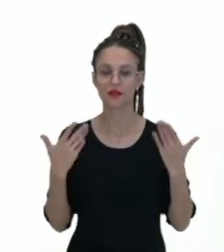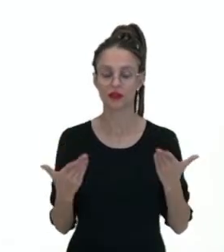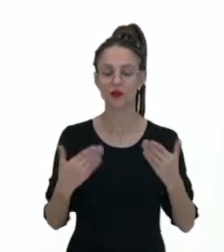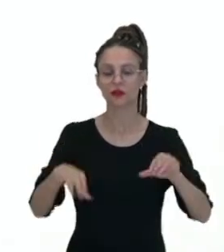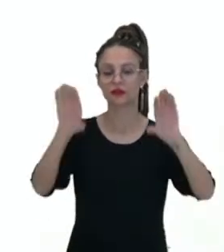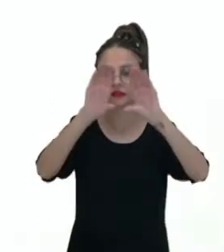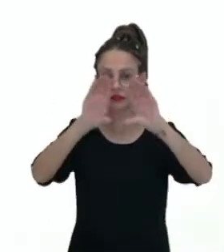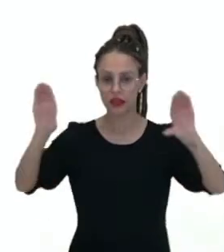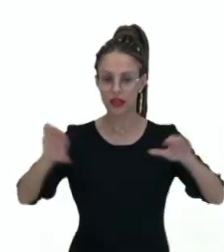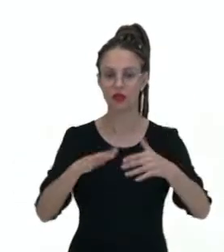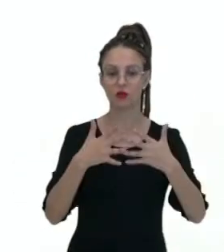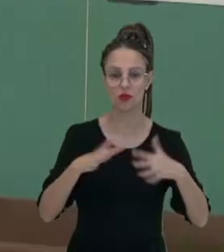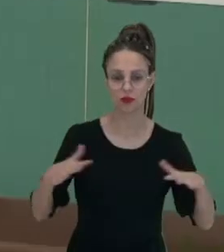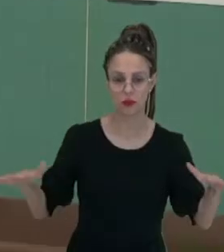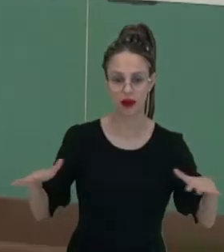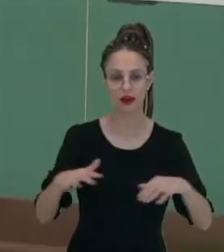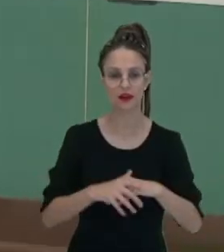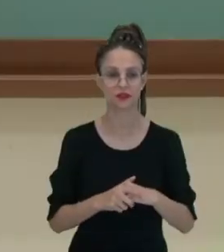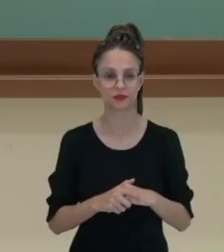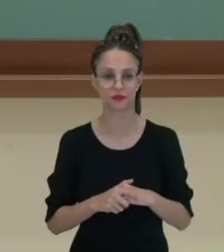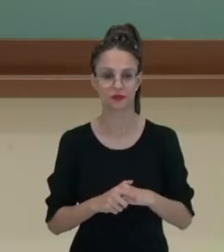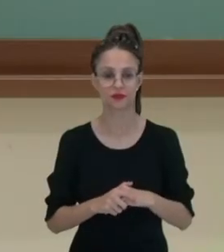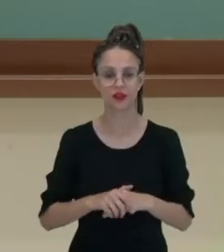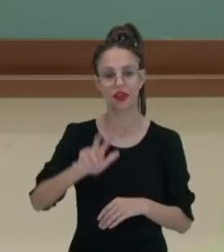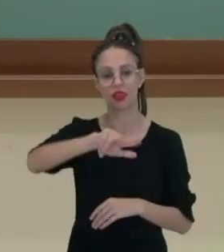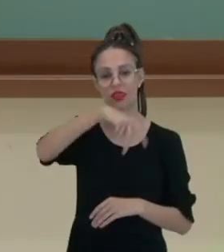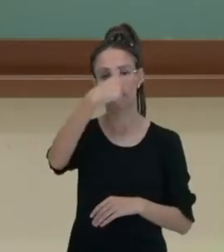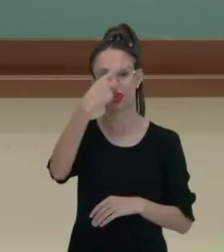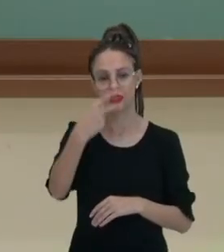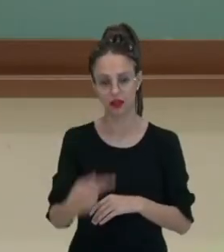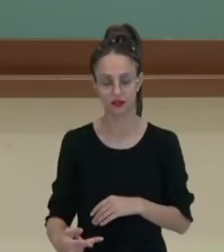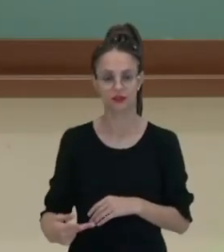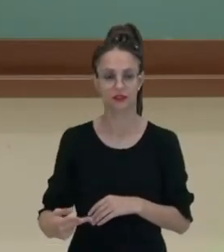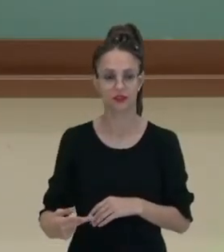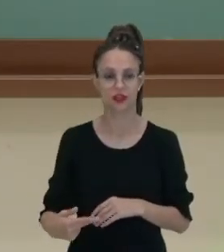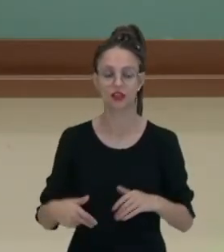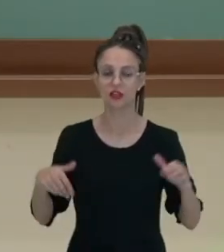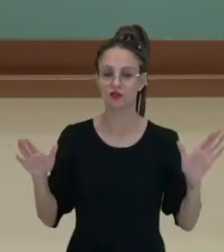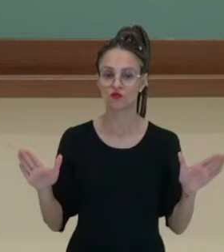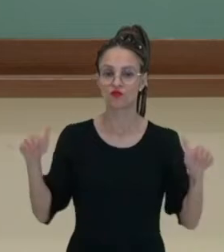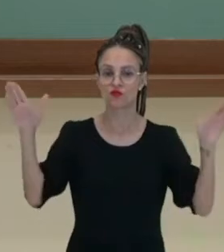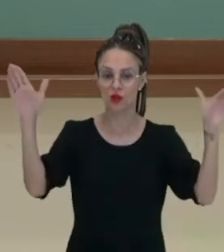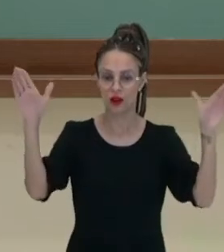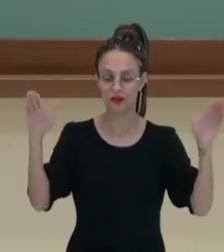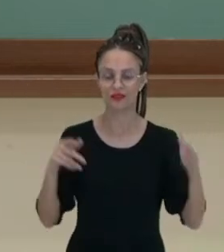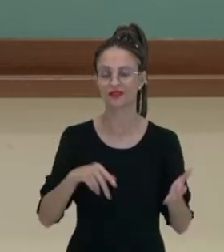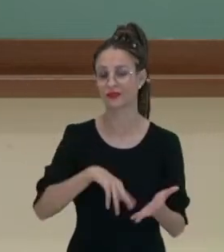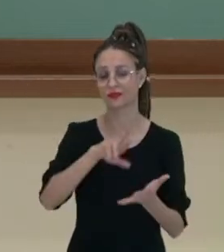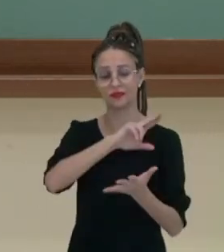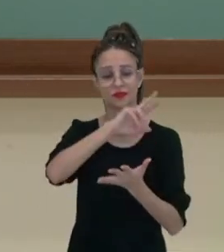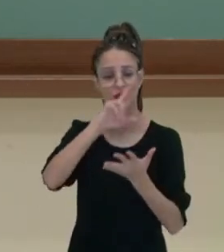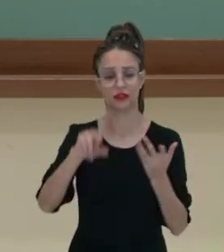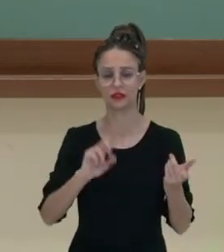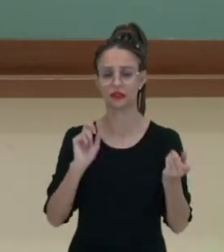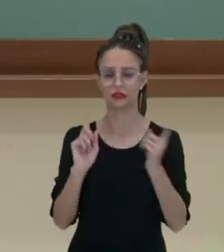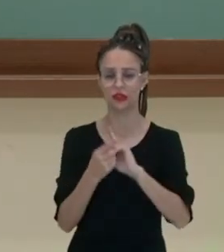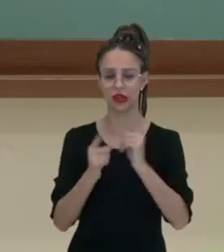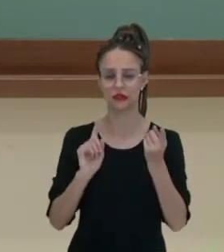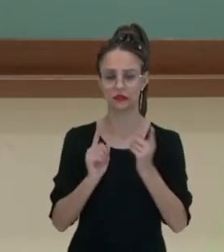e mar. Pendeu é cair, né? E voar, ó. Então, várias